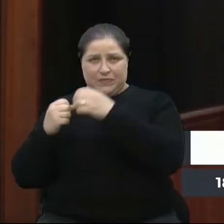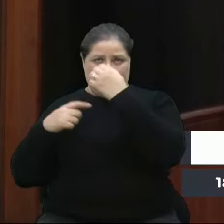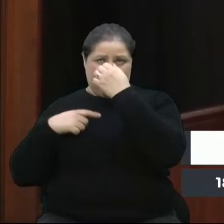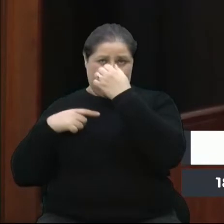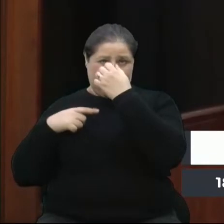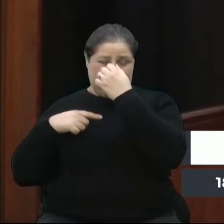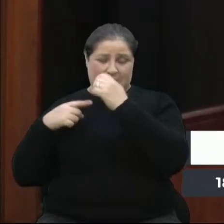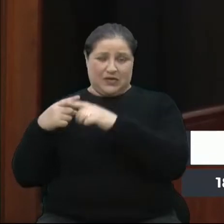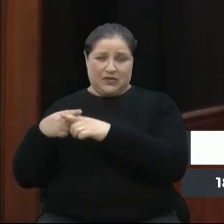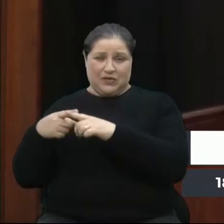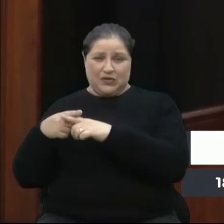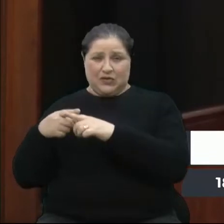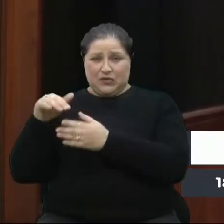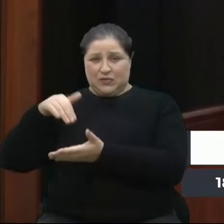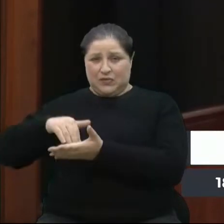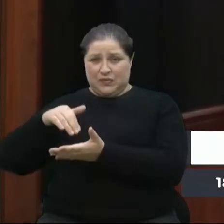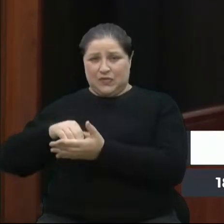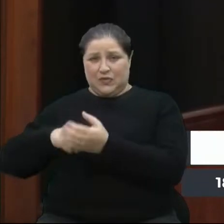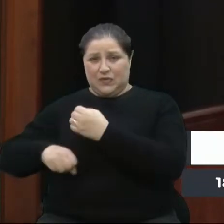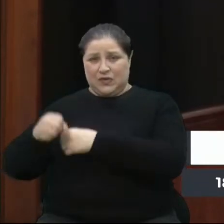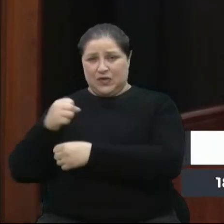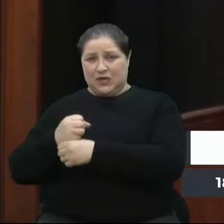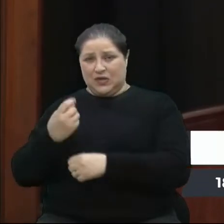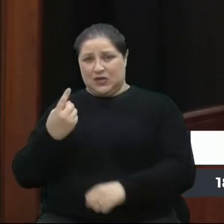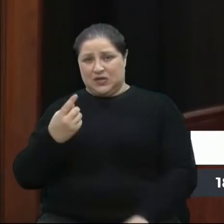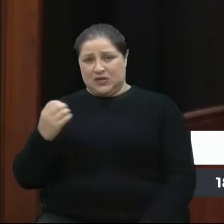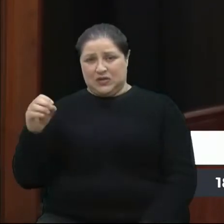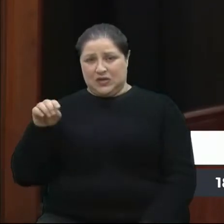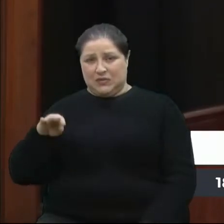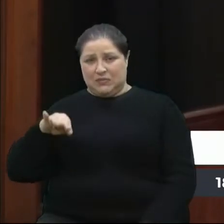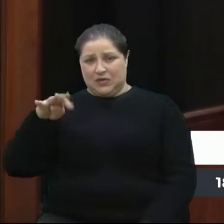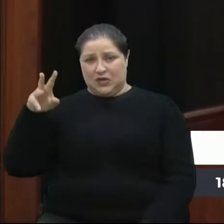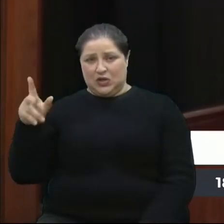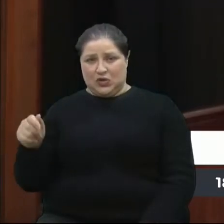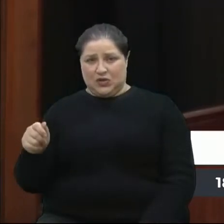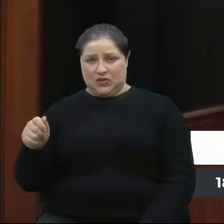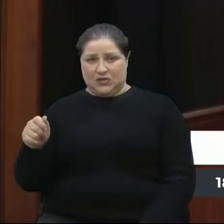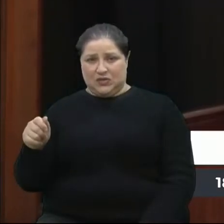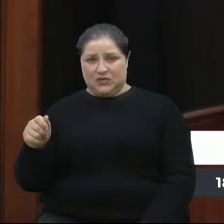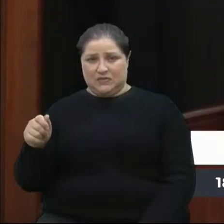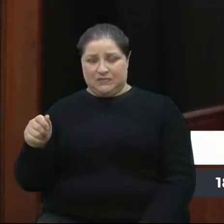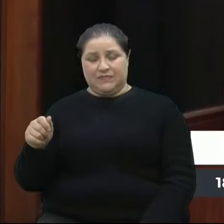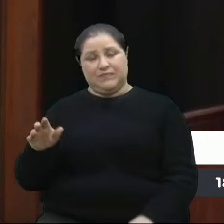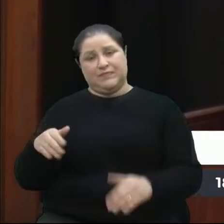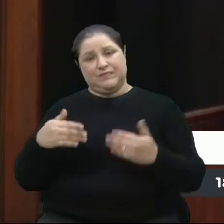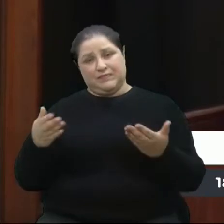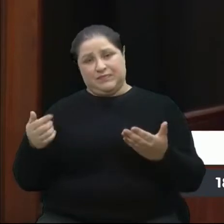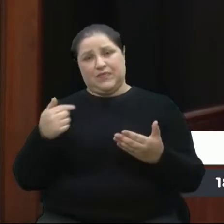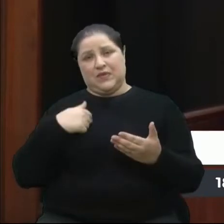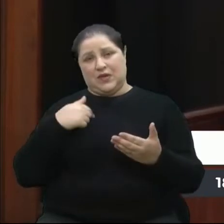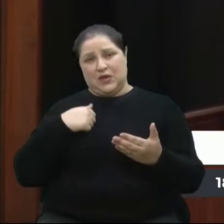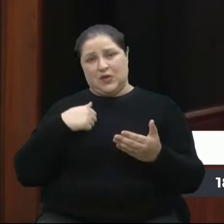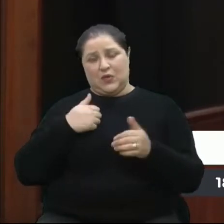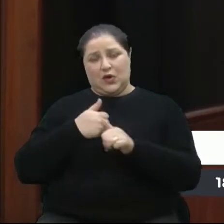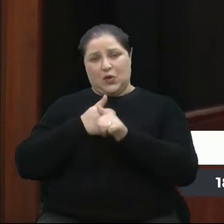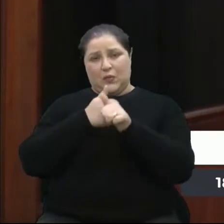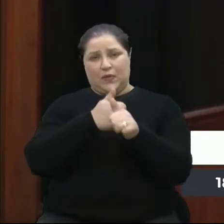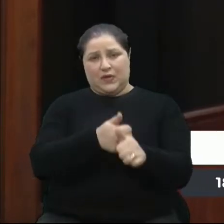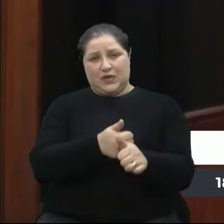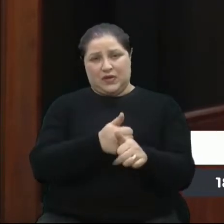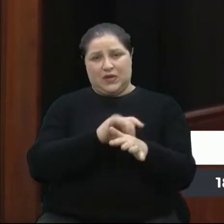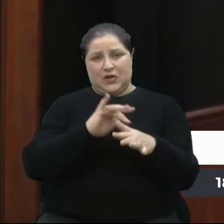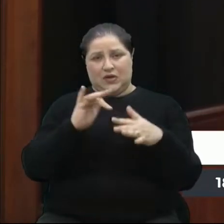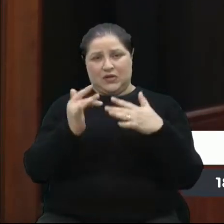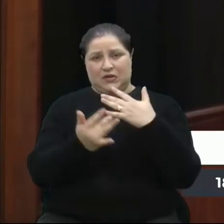minoritários, um lucro de 100 bilhões. E aí eu acompanhei pelas